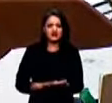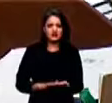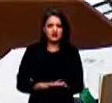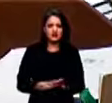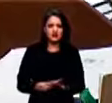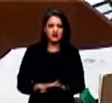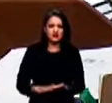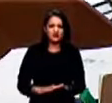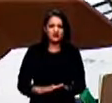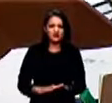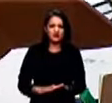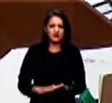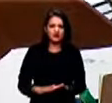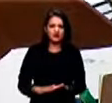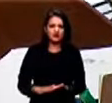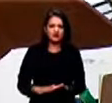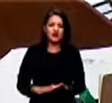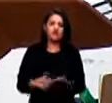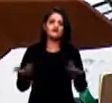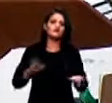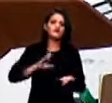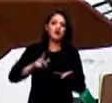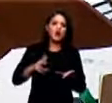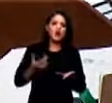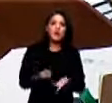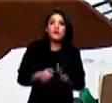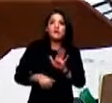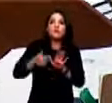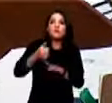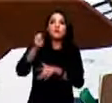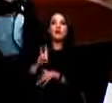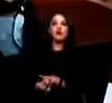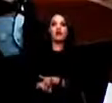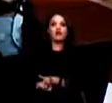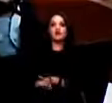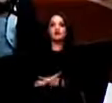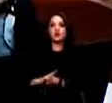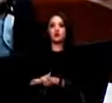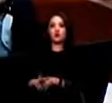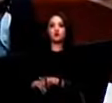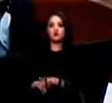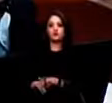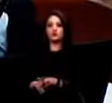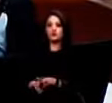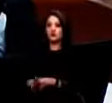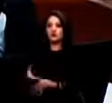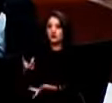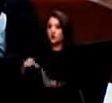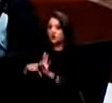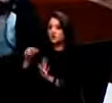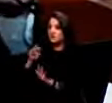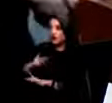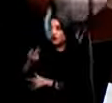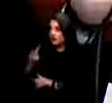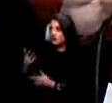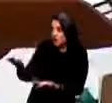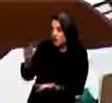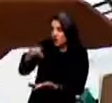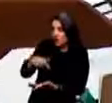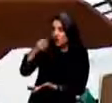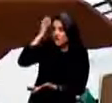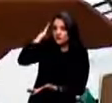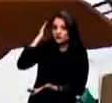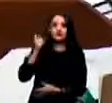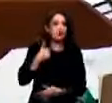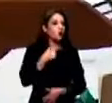Não inaugurei, não inventei nada até agora. O destaque não foi de Vossa Excelência. Não, isso não. O destaque foi do presidente, o ministro Luiz Fux. Eu não estou falando